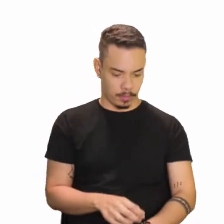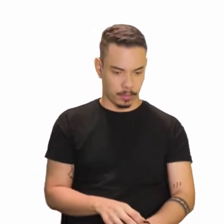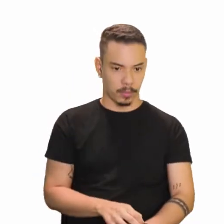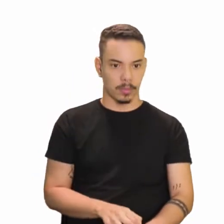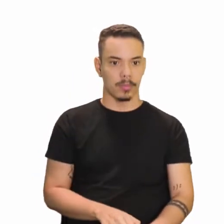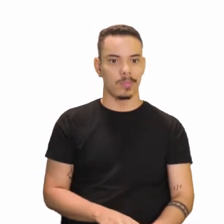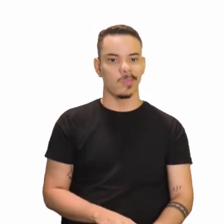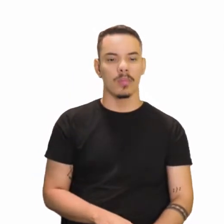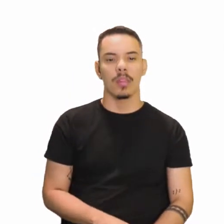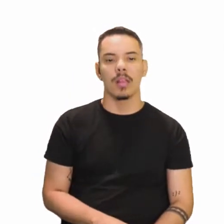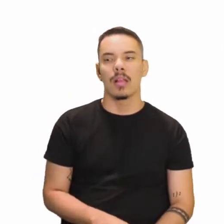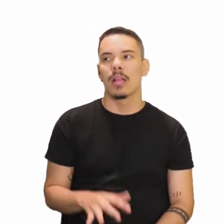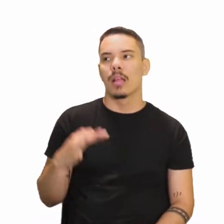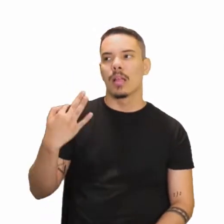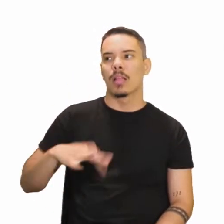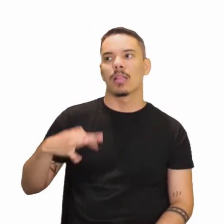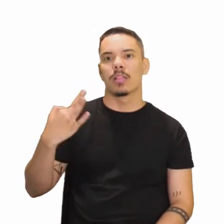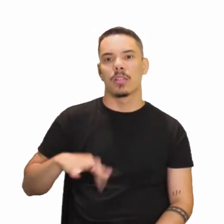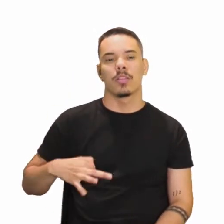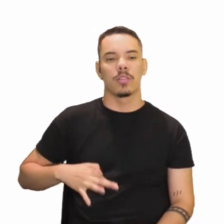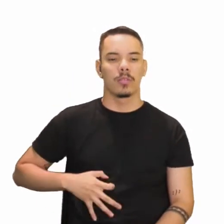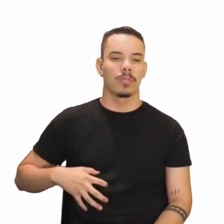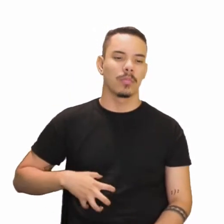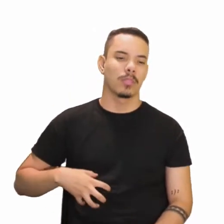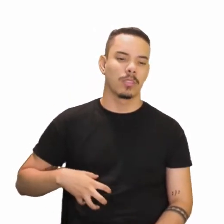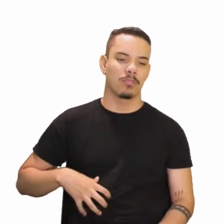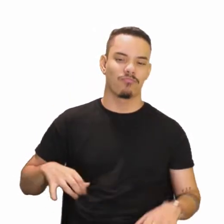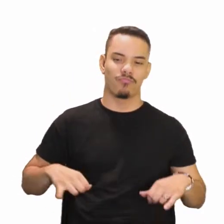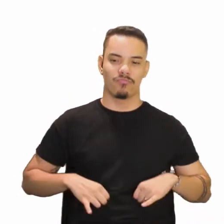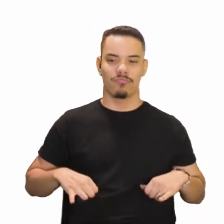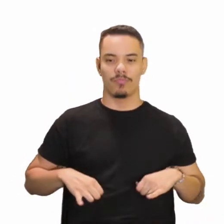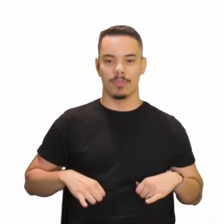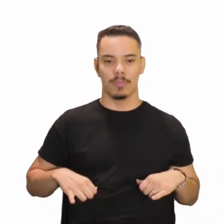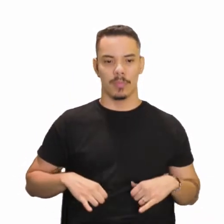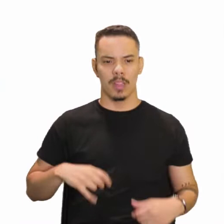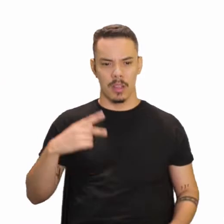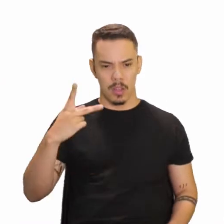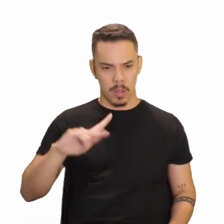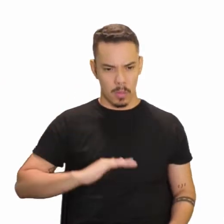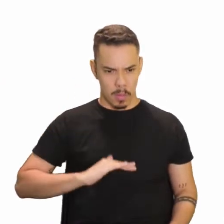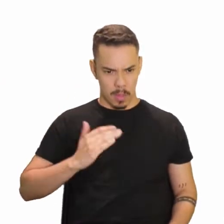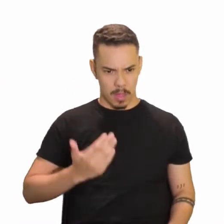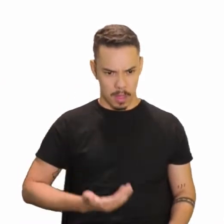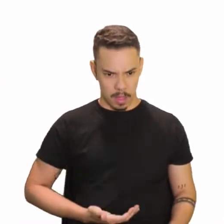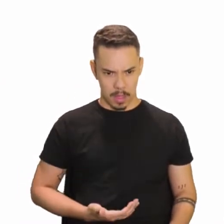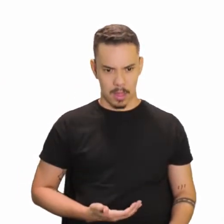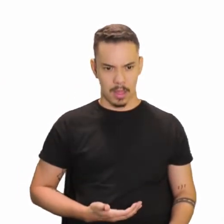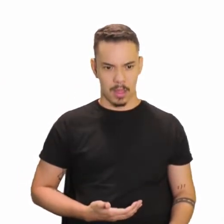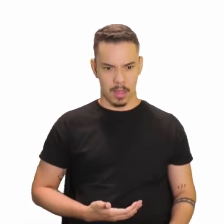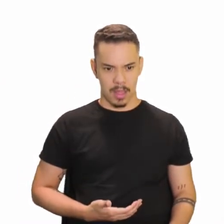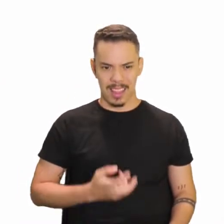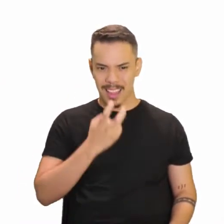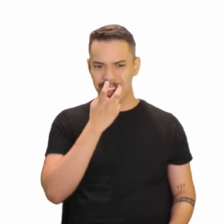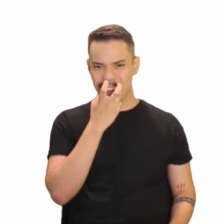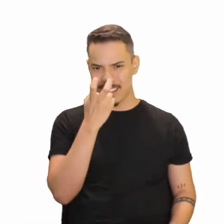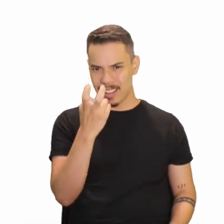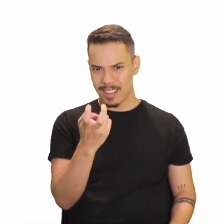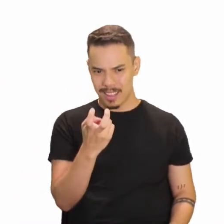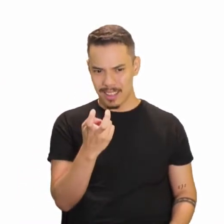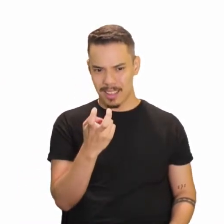é dor de barriga netinha sua barriga costuma gostar gritar